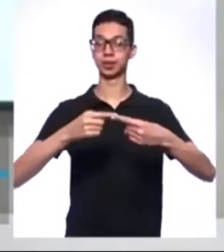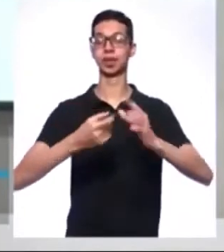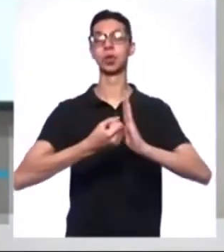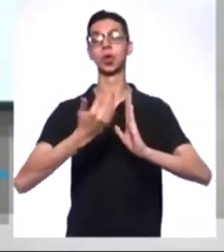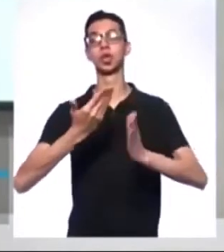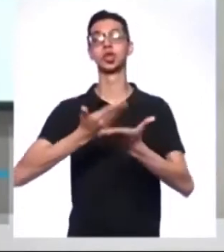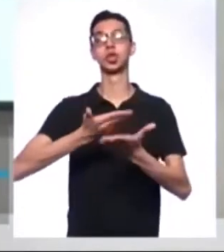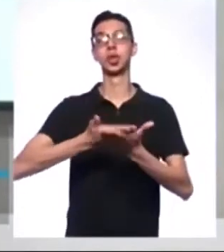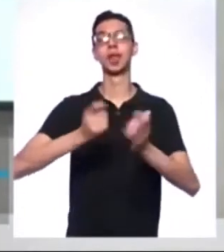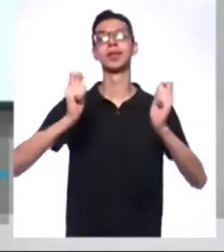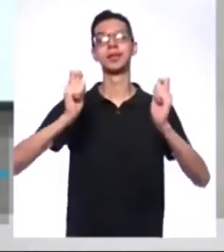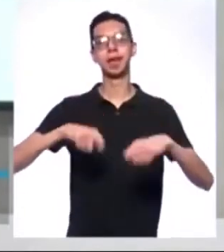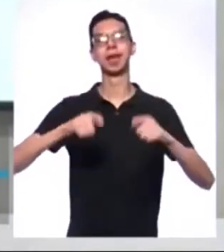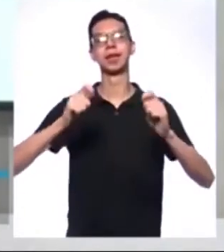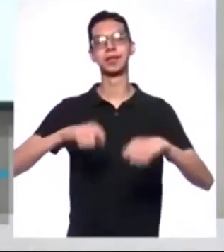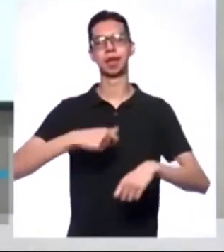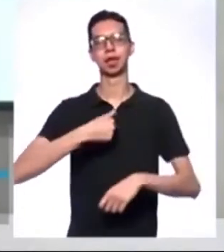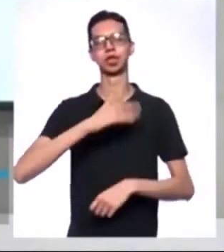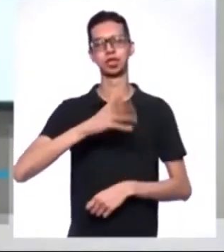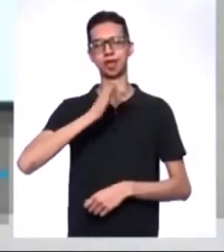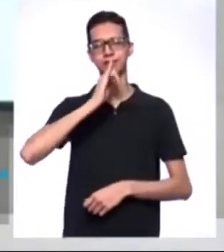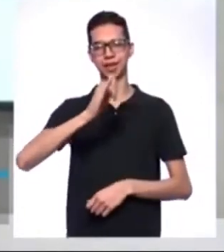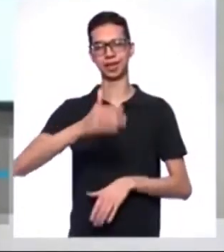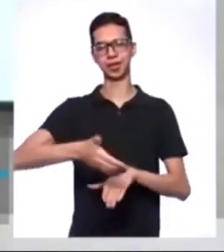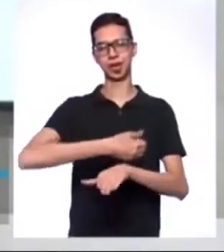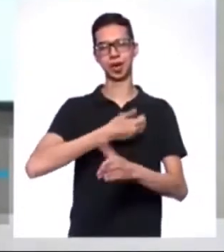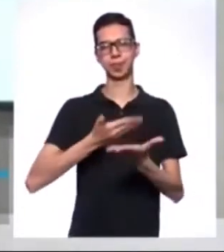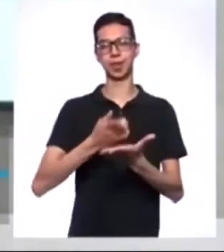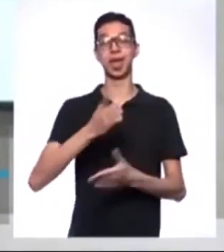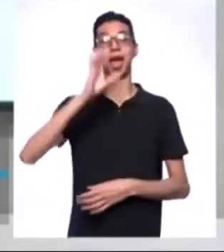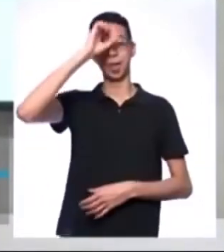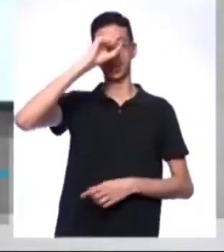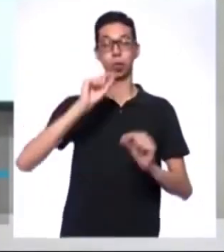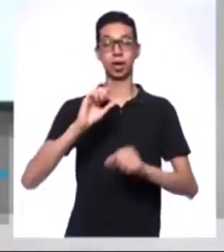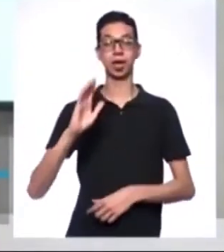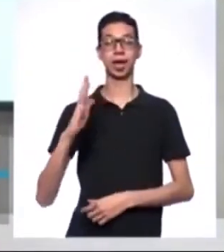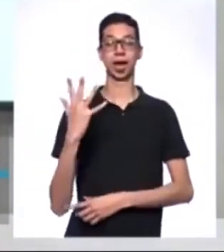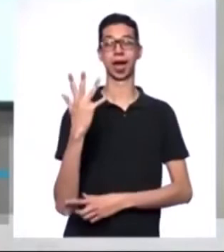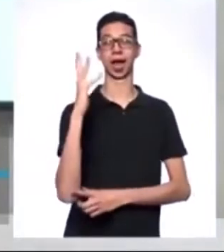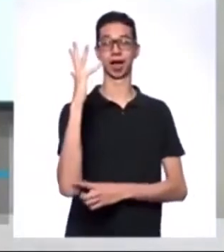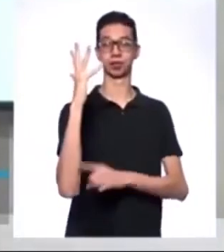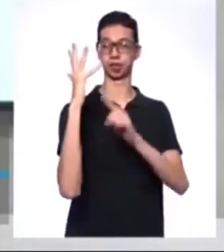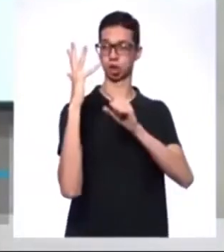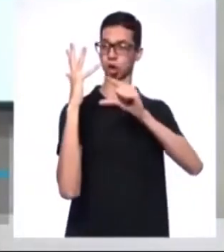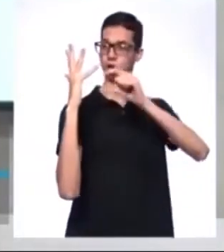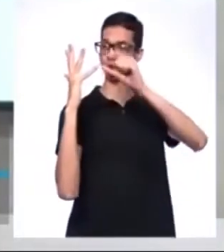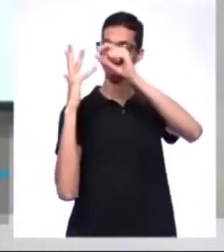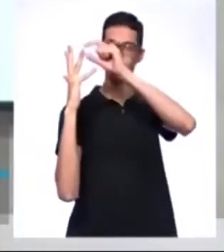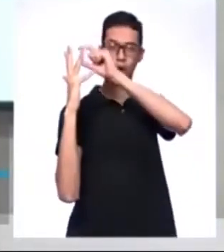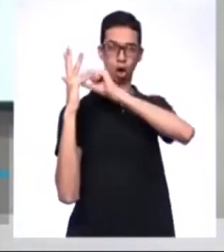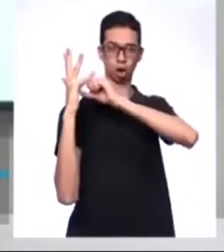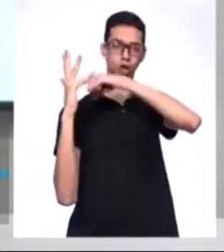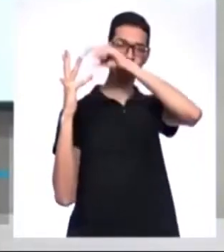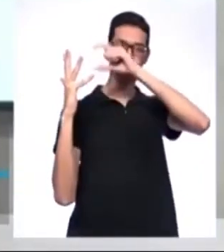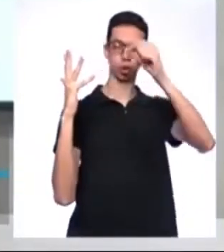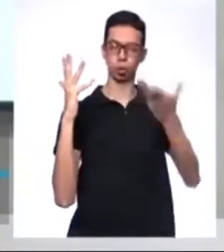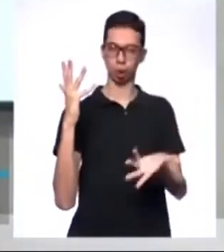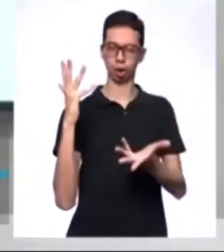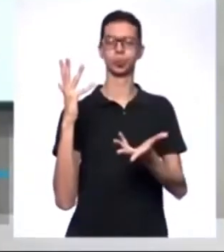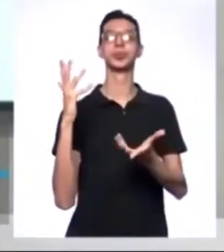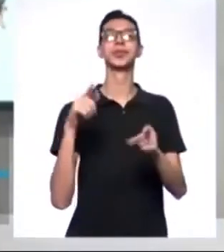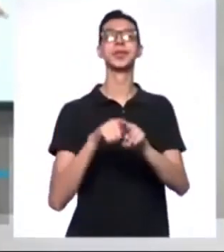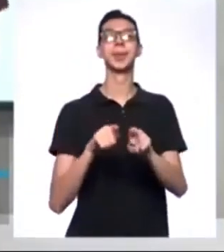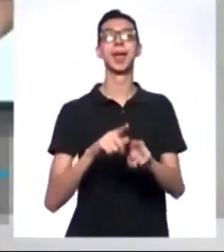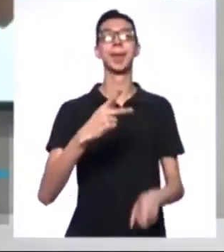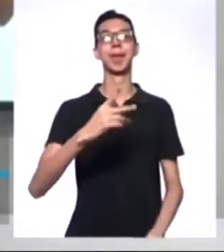começo da sala e vocês aprenderam a árvore das opções você já aprenderam o PFC que o princípio